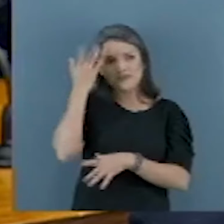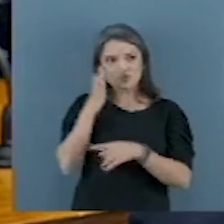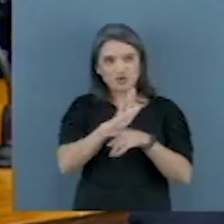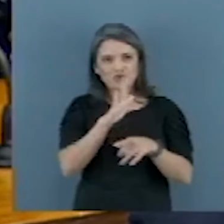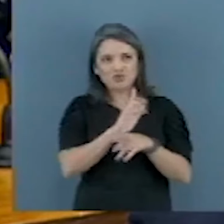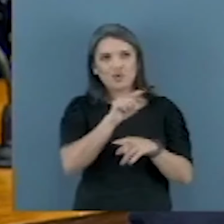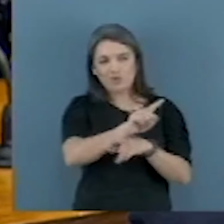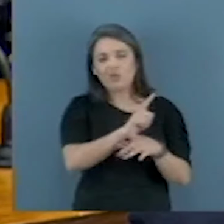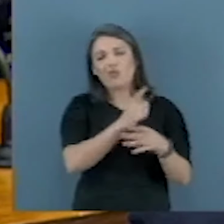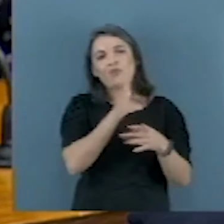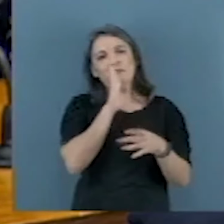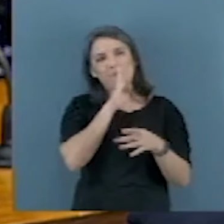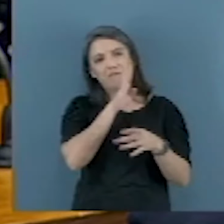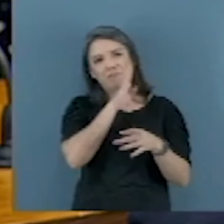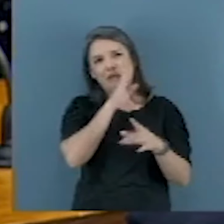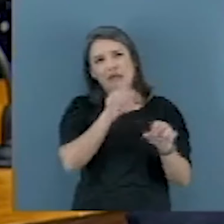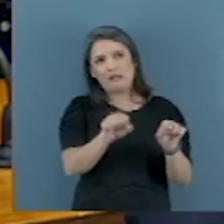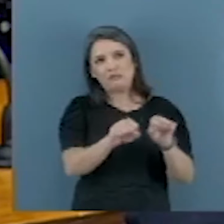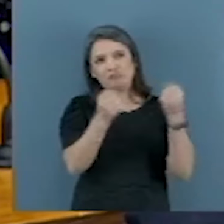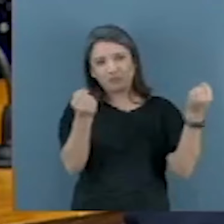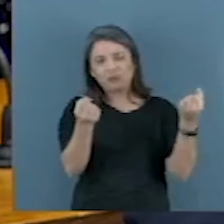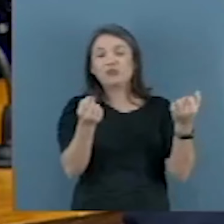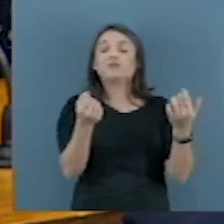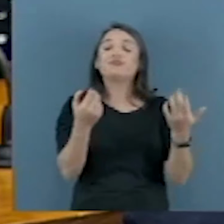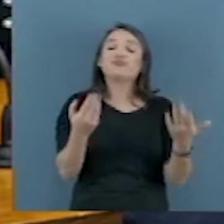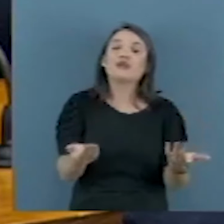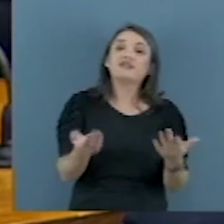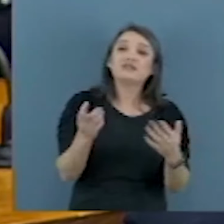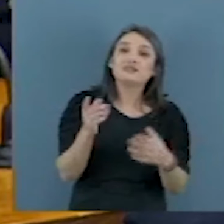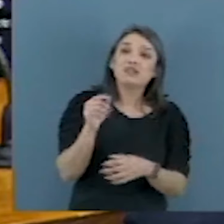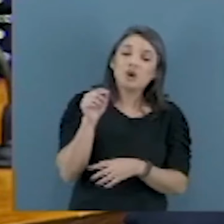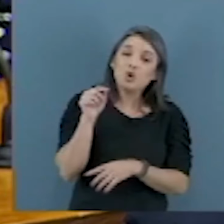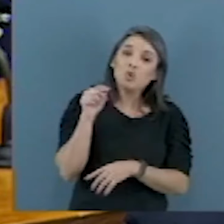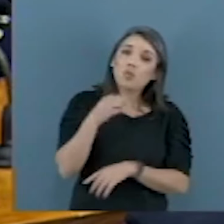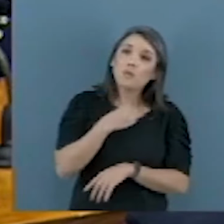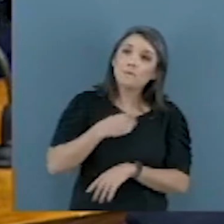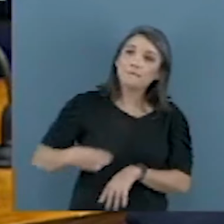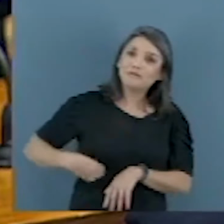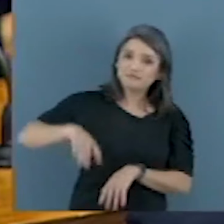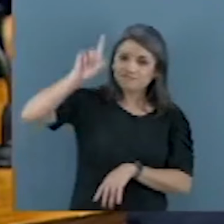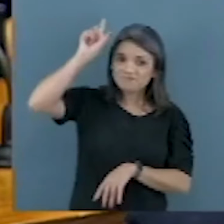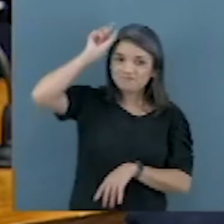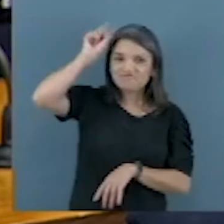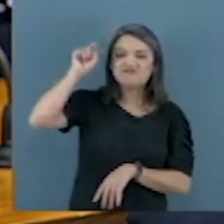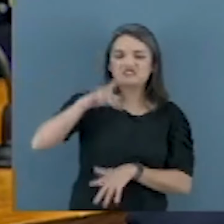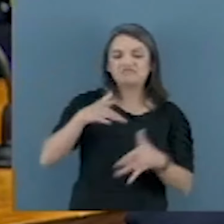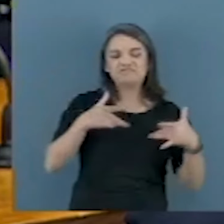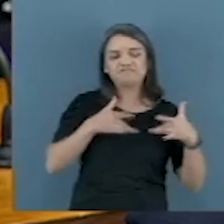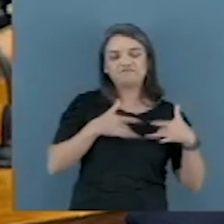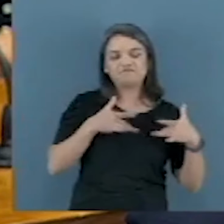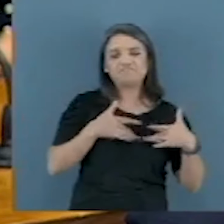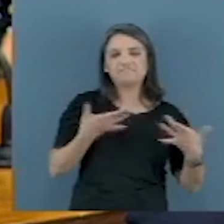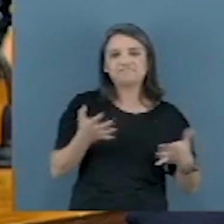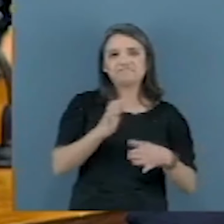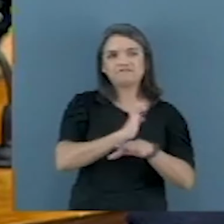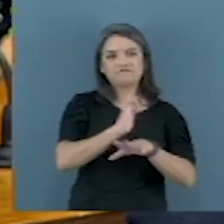Valdez, você tem sido assim muito generoso com o nosso estado, com a nossa capital, com os municípios